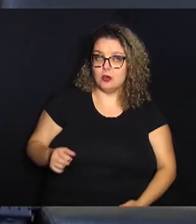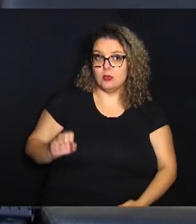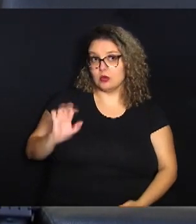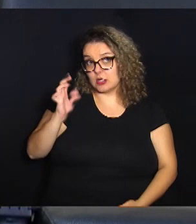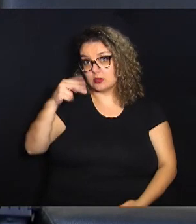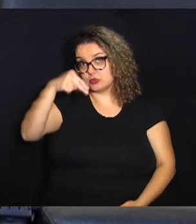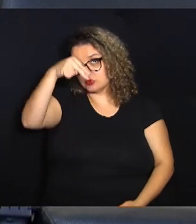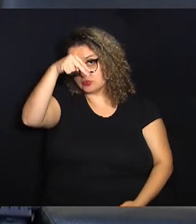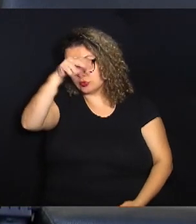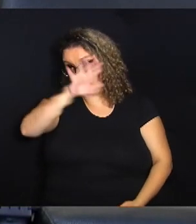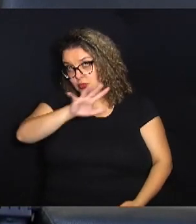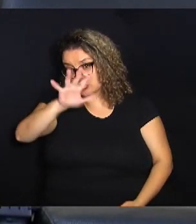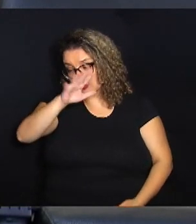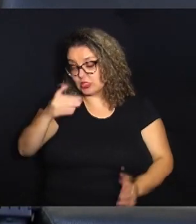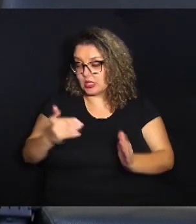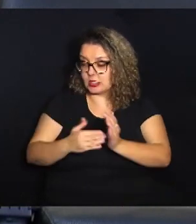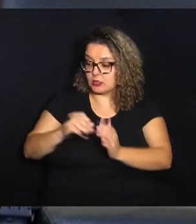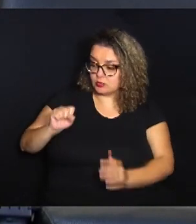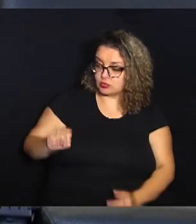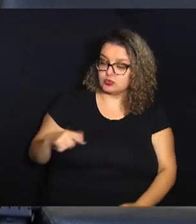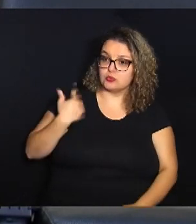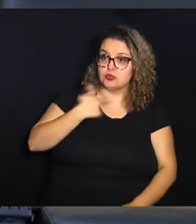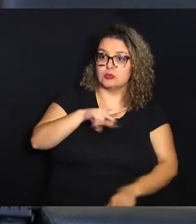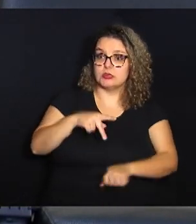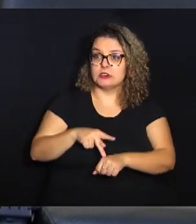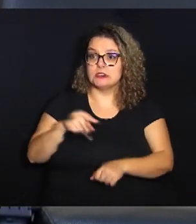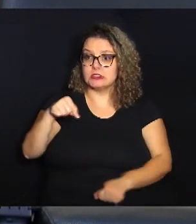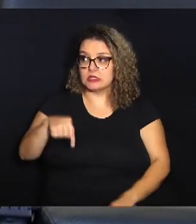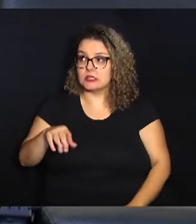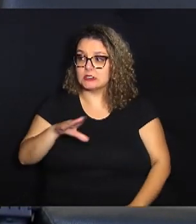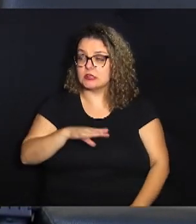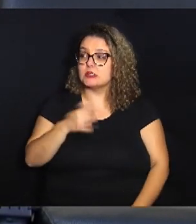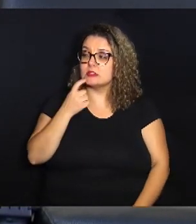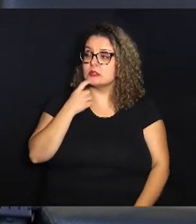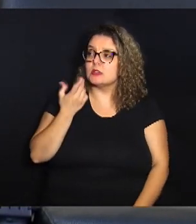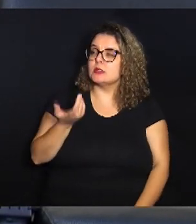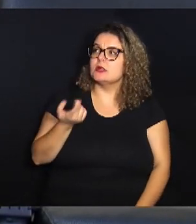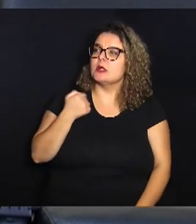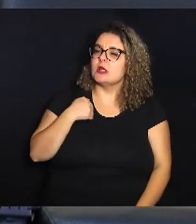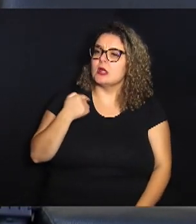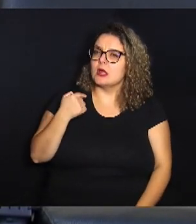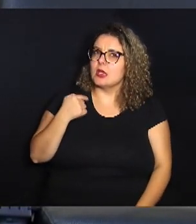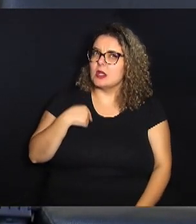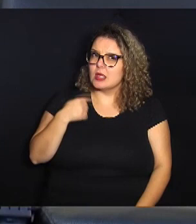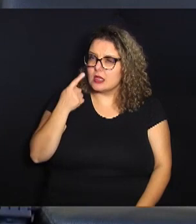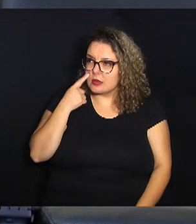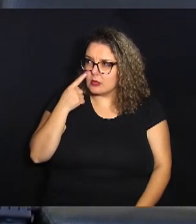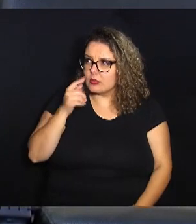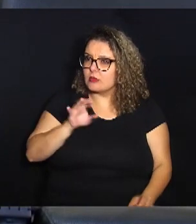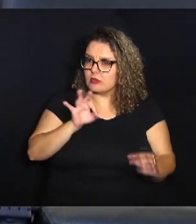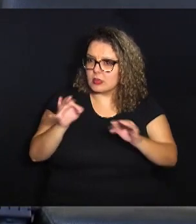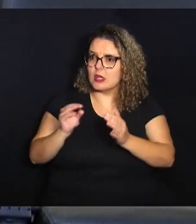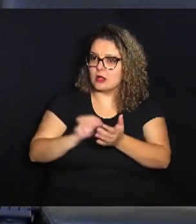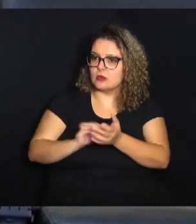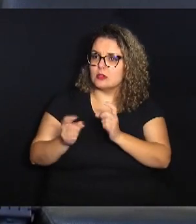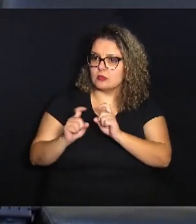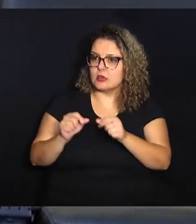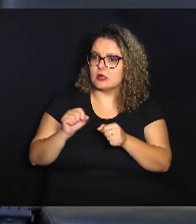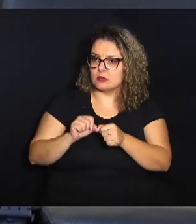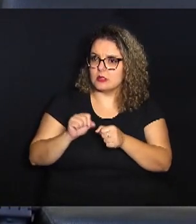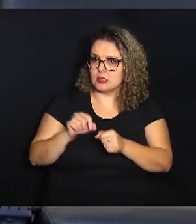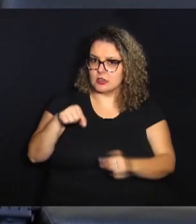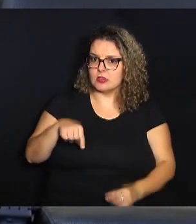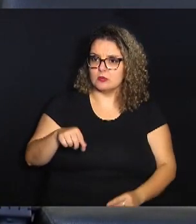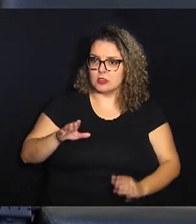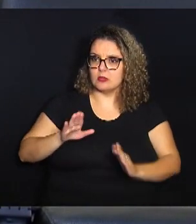no sul do nosso país e também aqui na cidade de Campinas. Eu acompanhei a última reunião que foi realizada